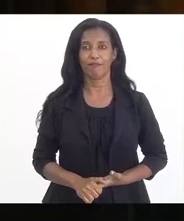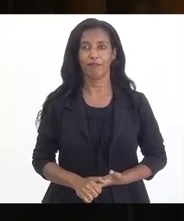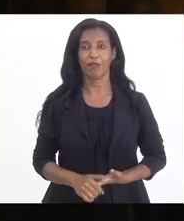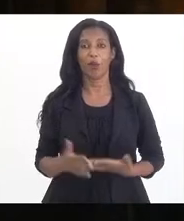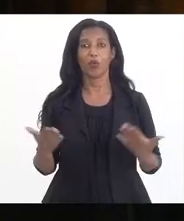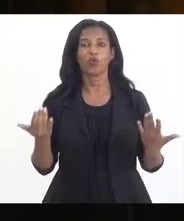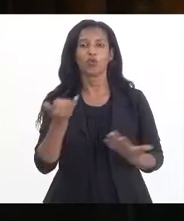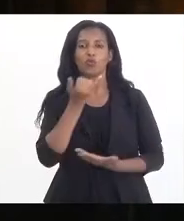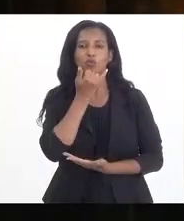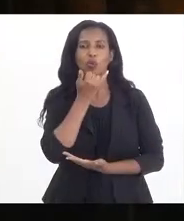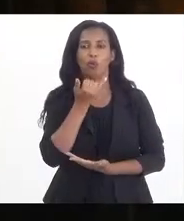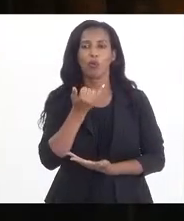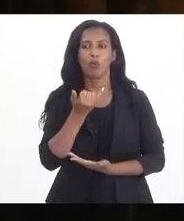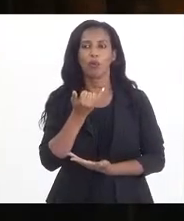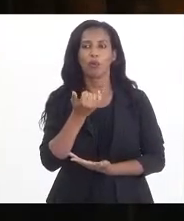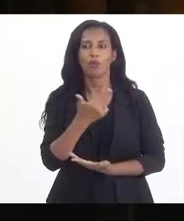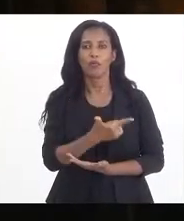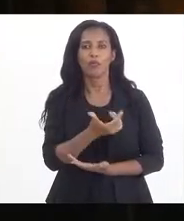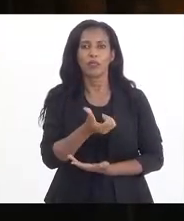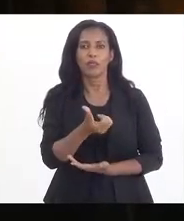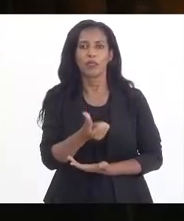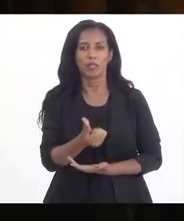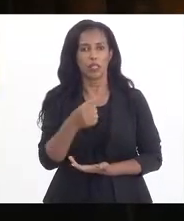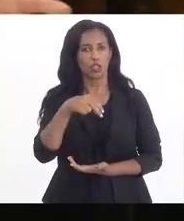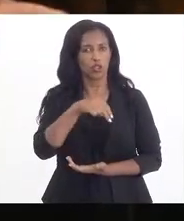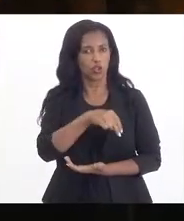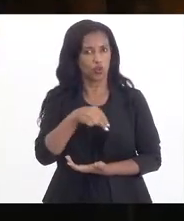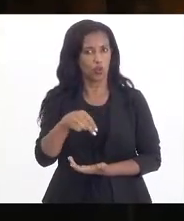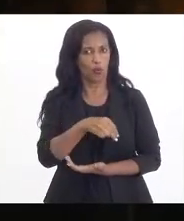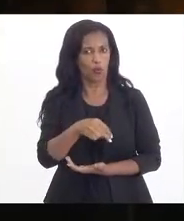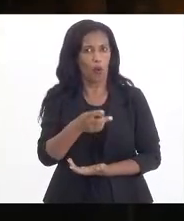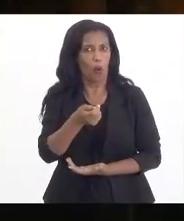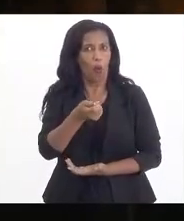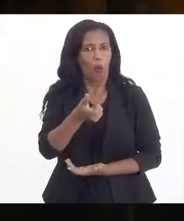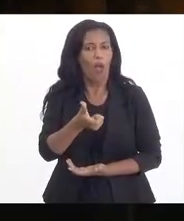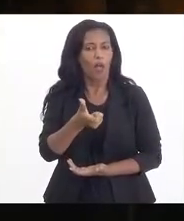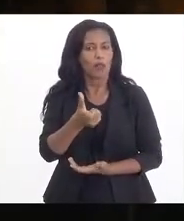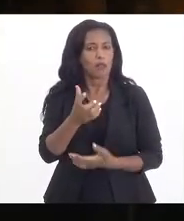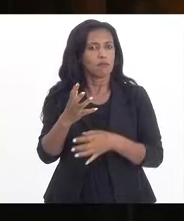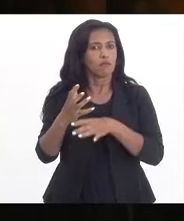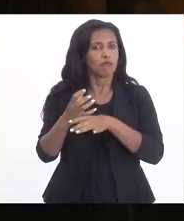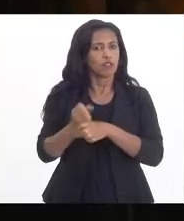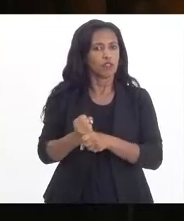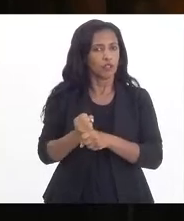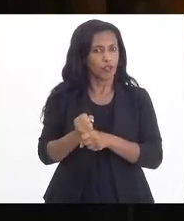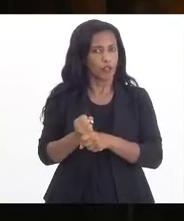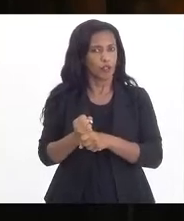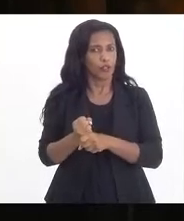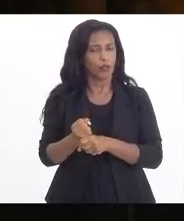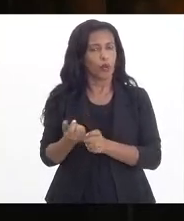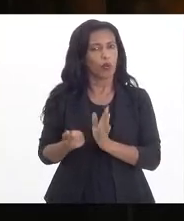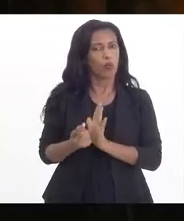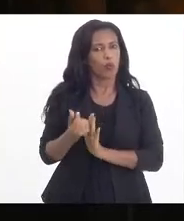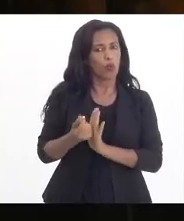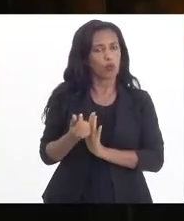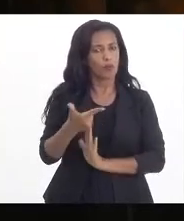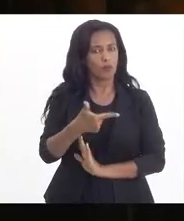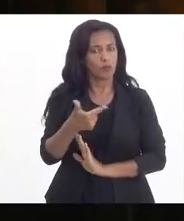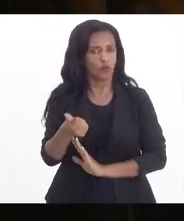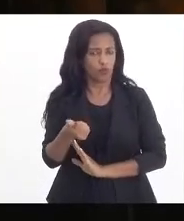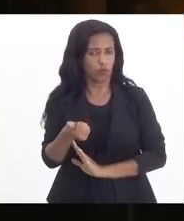de novembro, 26 de novembro, praticamente fechando o orçamento de